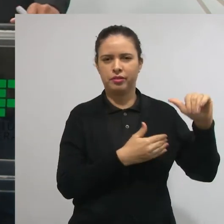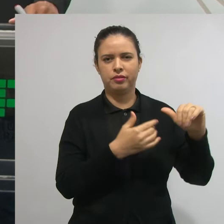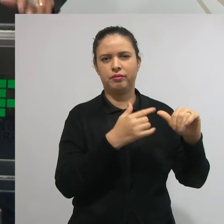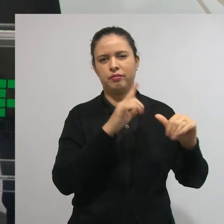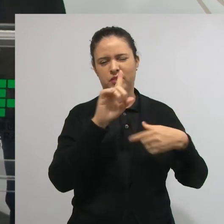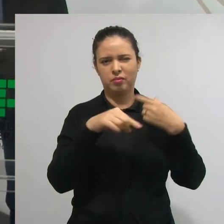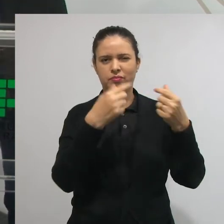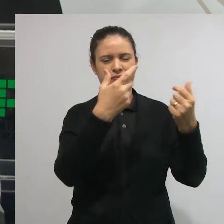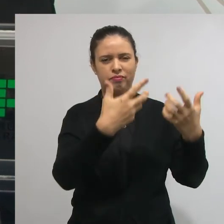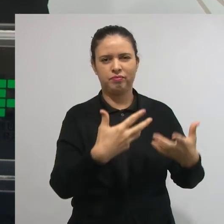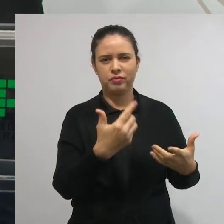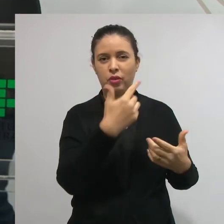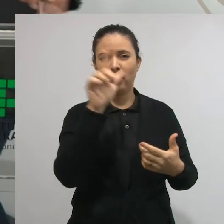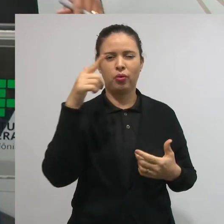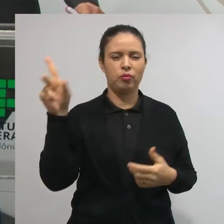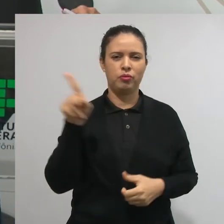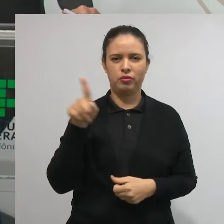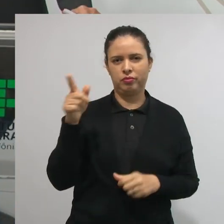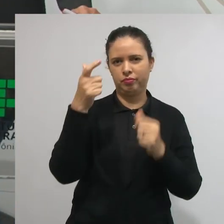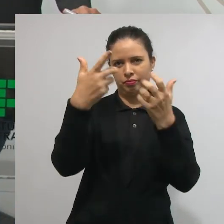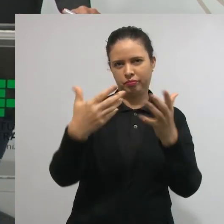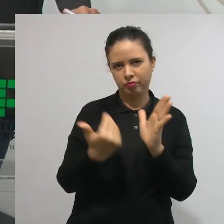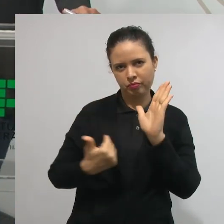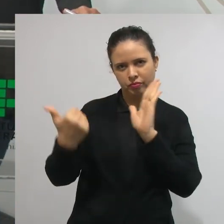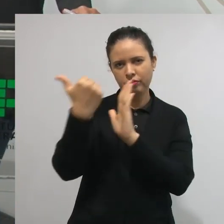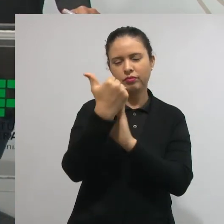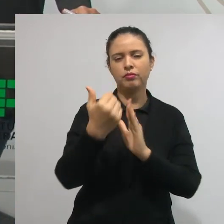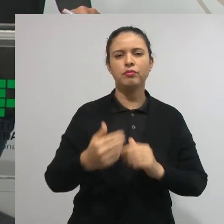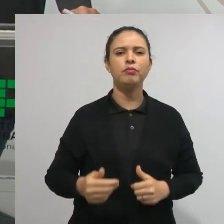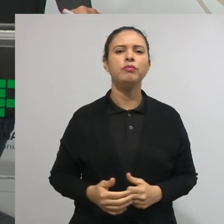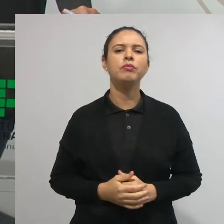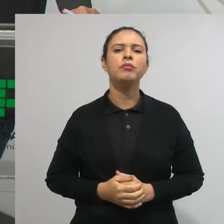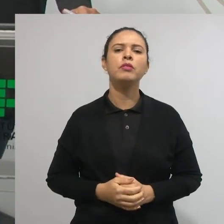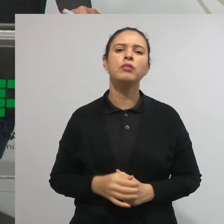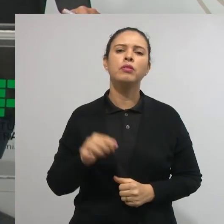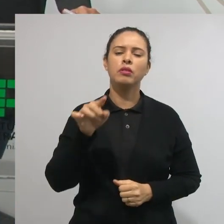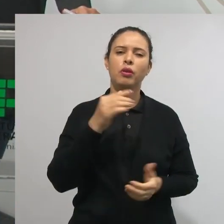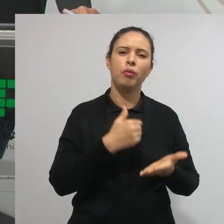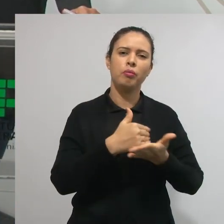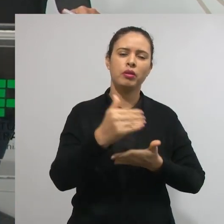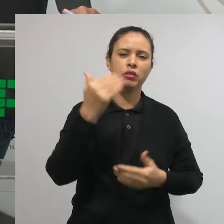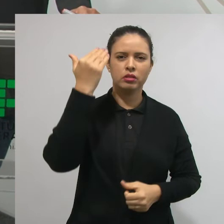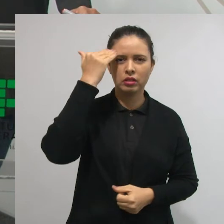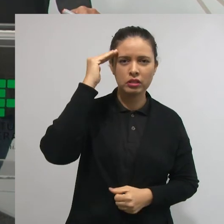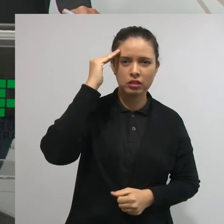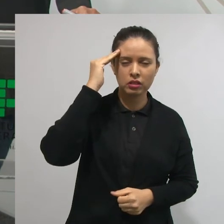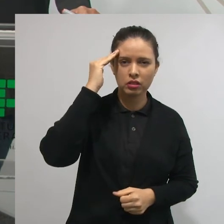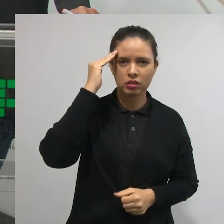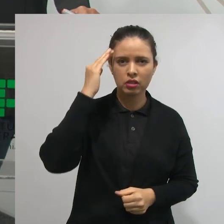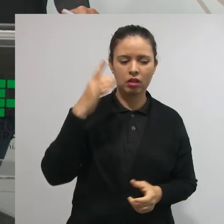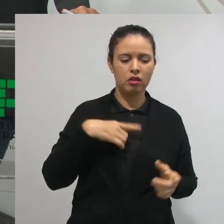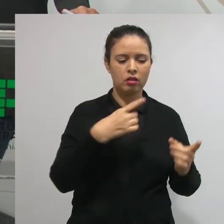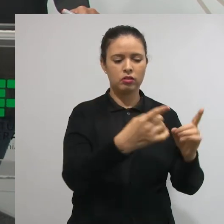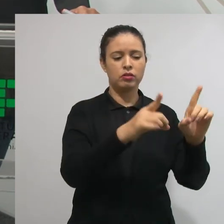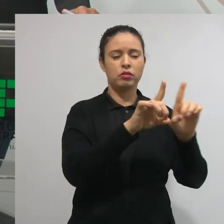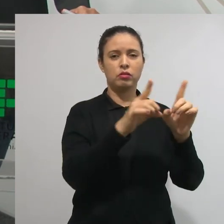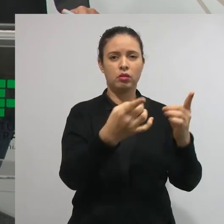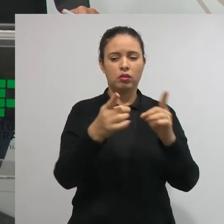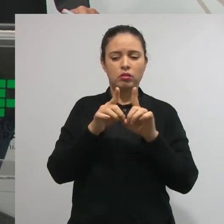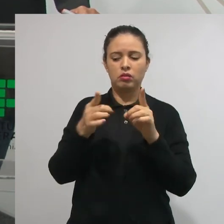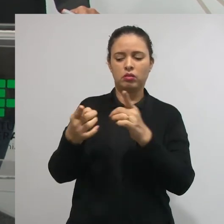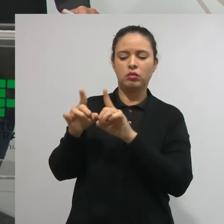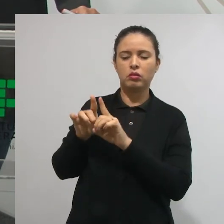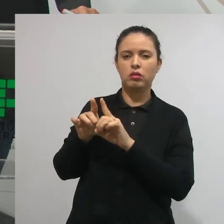mérito aqui, vou deixar isso para os outros professores, tá? Mas aí você começa a entender o seguinte, setores